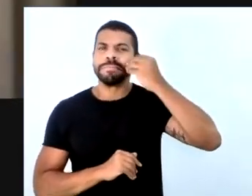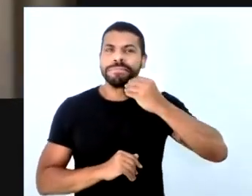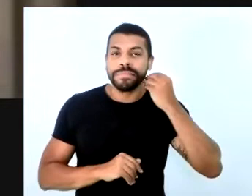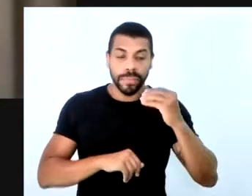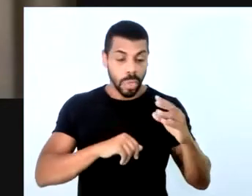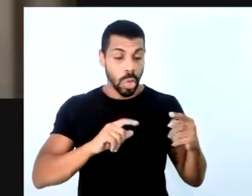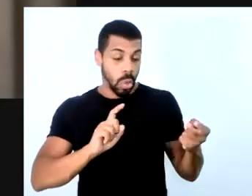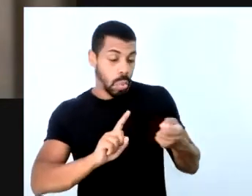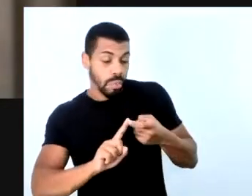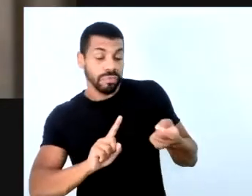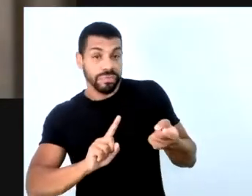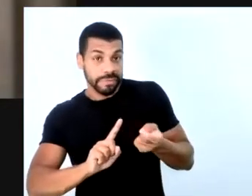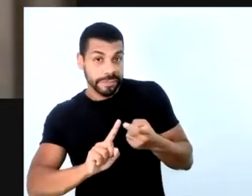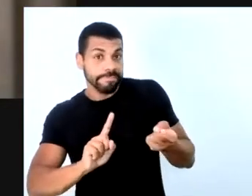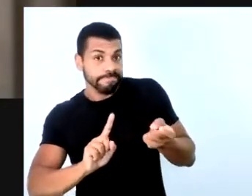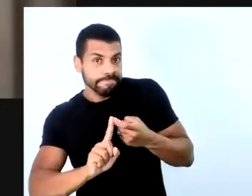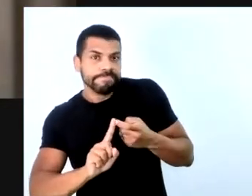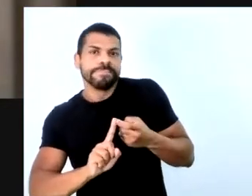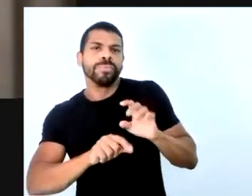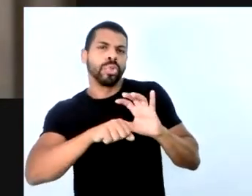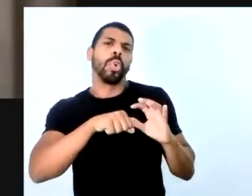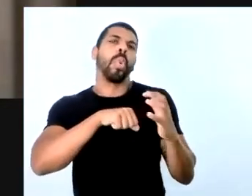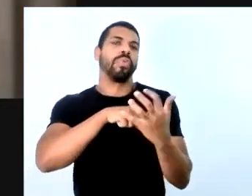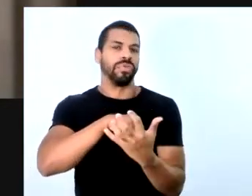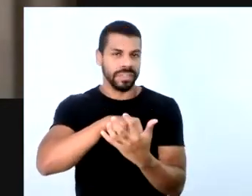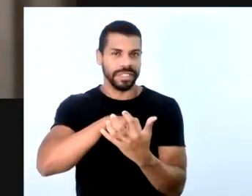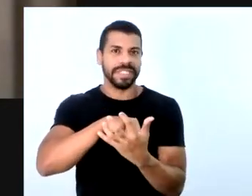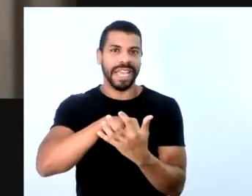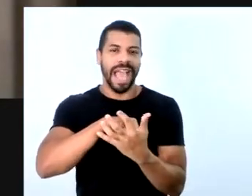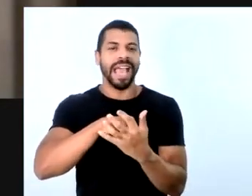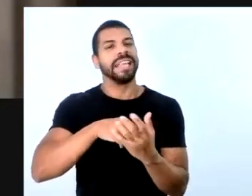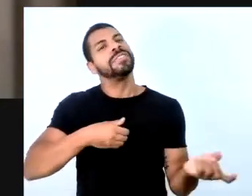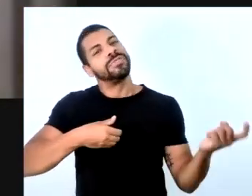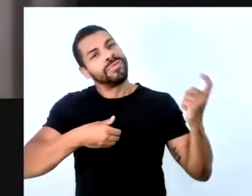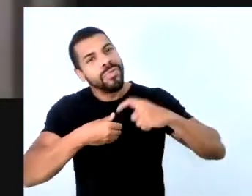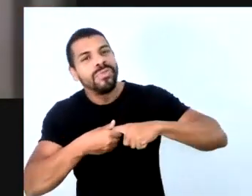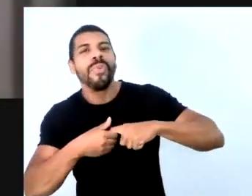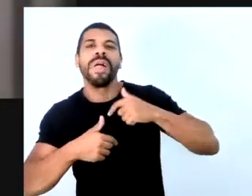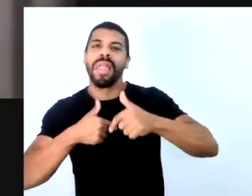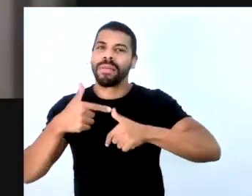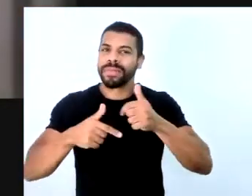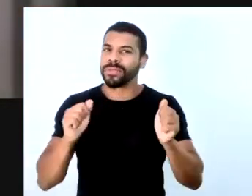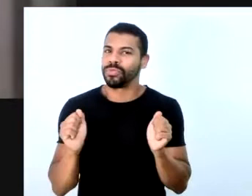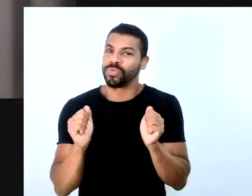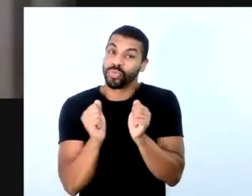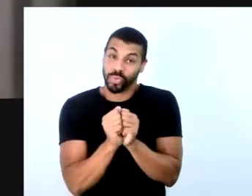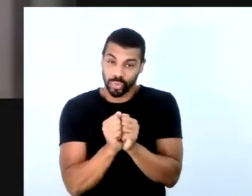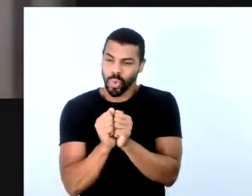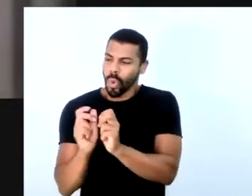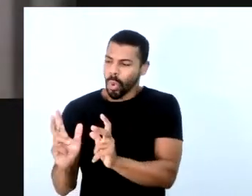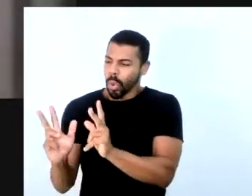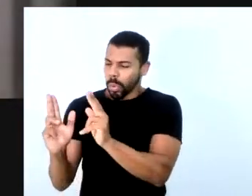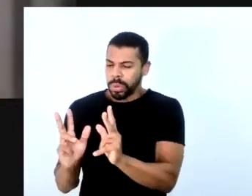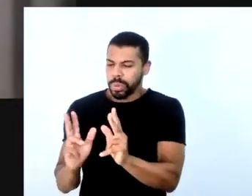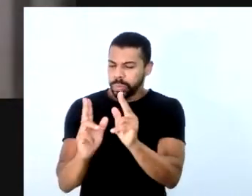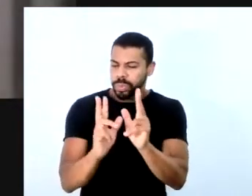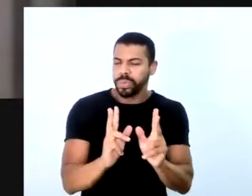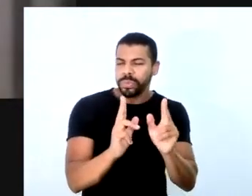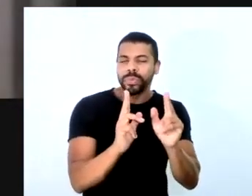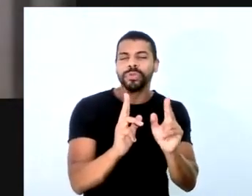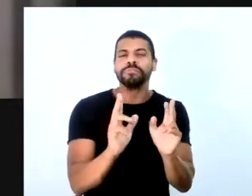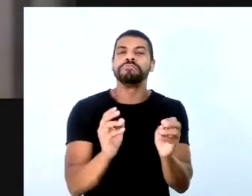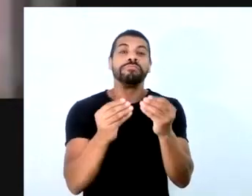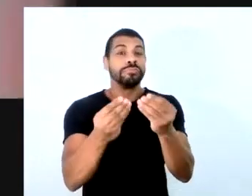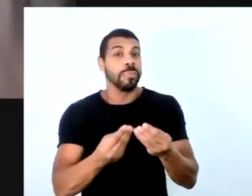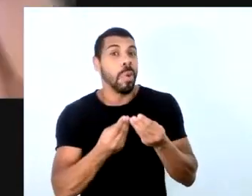nós decidimos, fizemos todos os testes de Covid e voltamos a trabalhar juntos. E aí nós